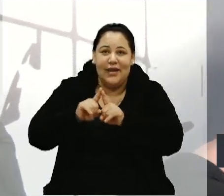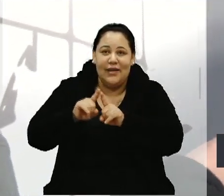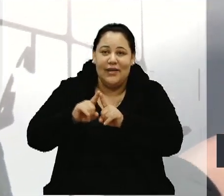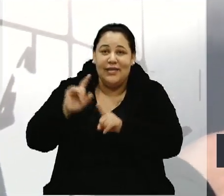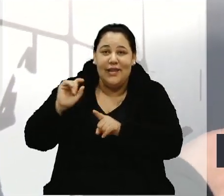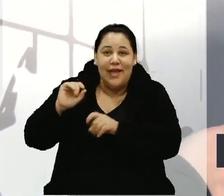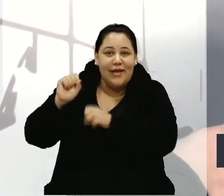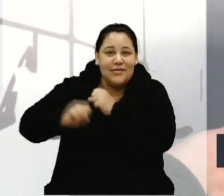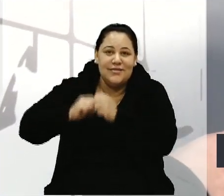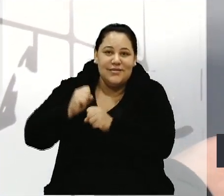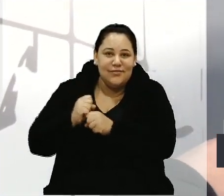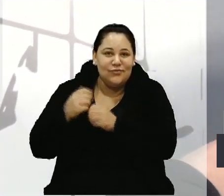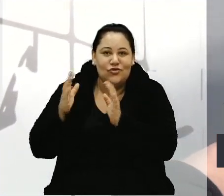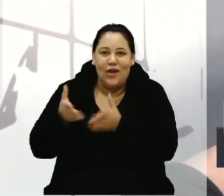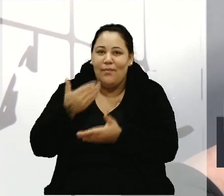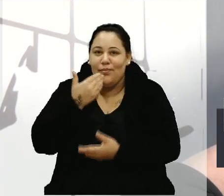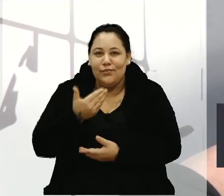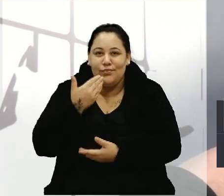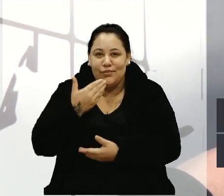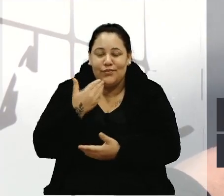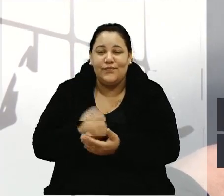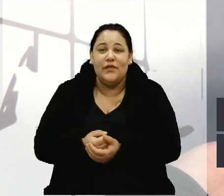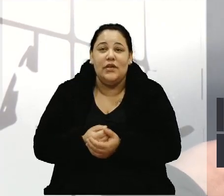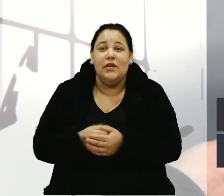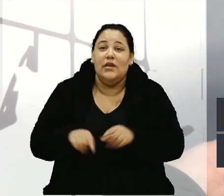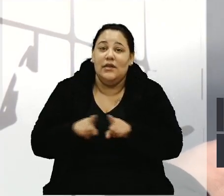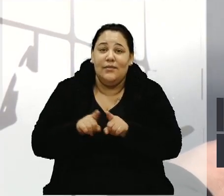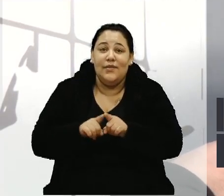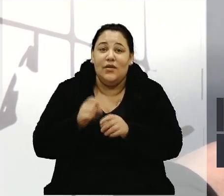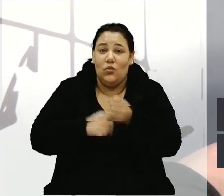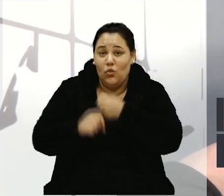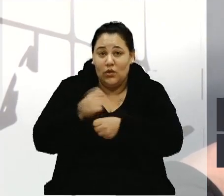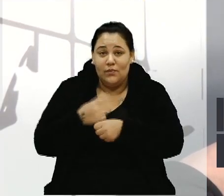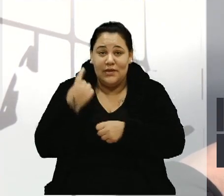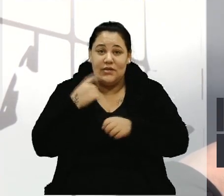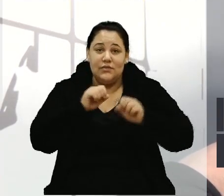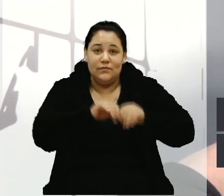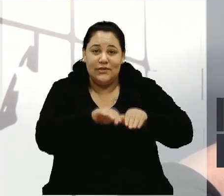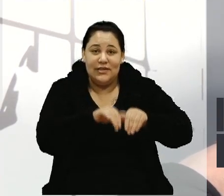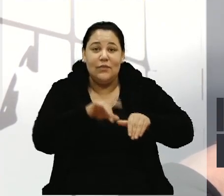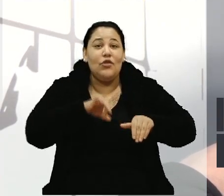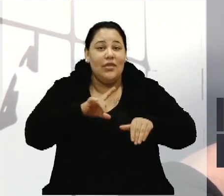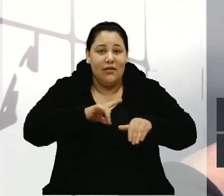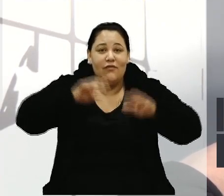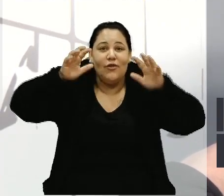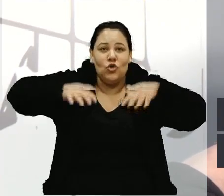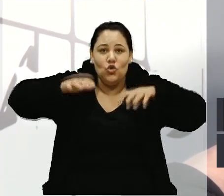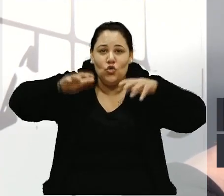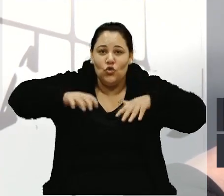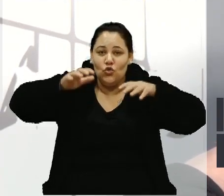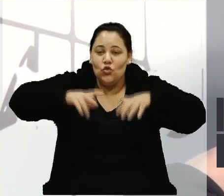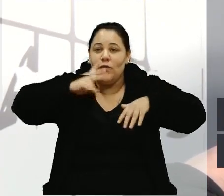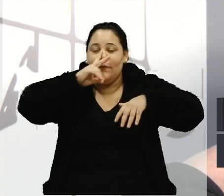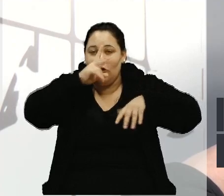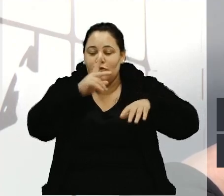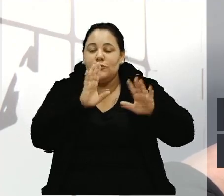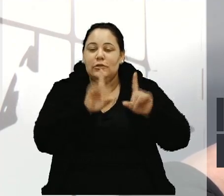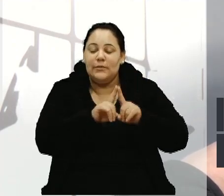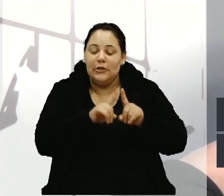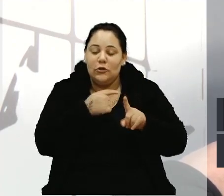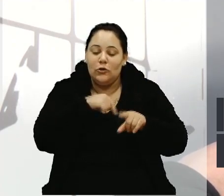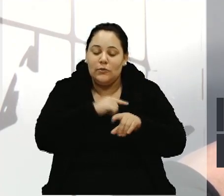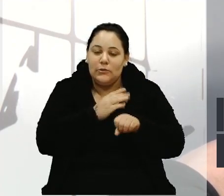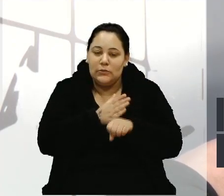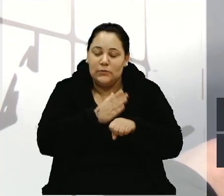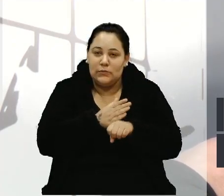anos e nas fortes chuvas do ano do mês de setembro do ano passado a gente participou de algumas reuniões junto ao